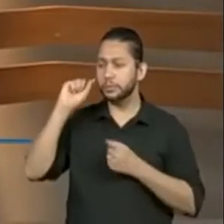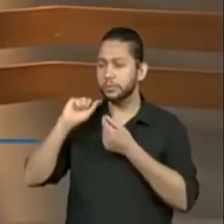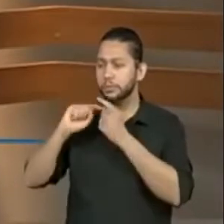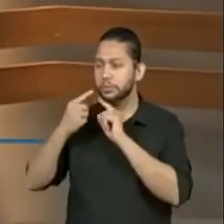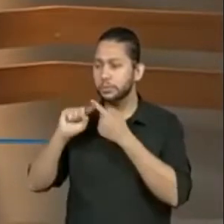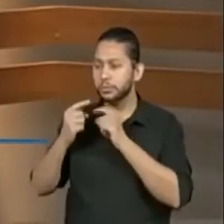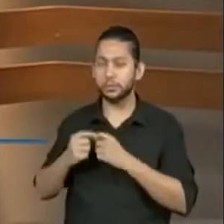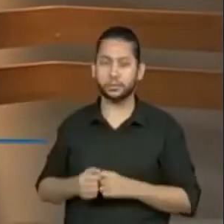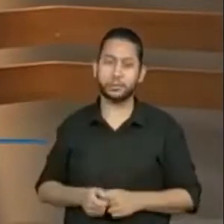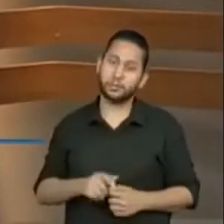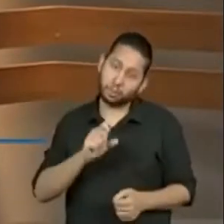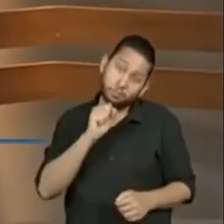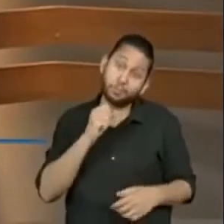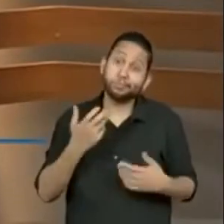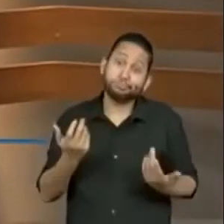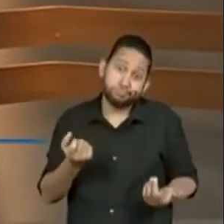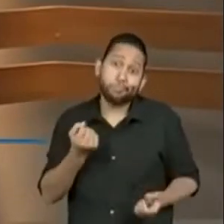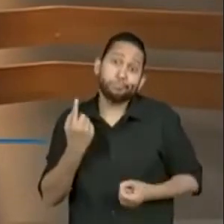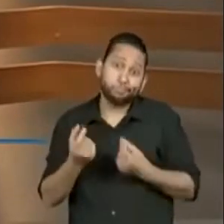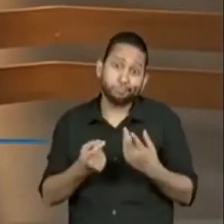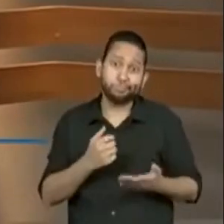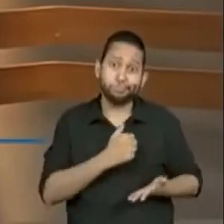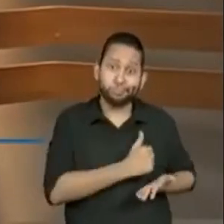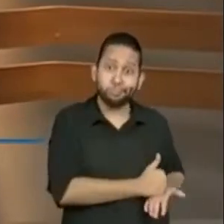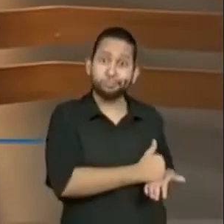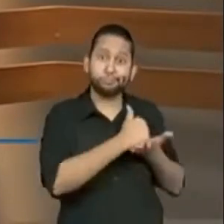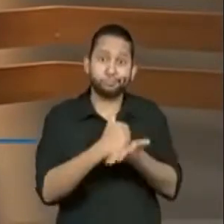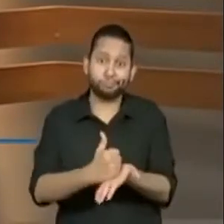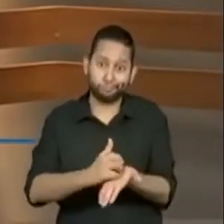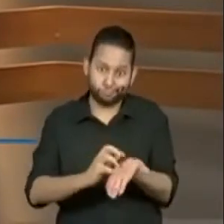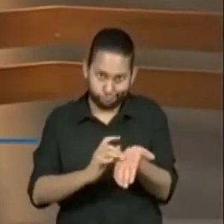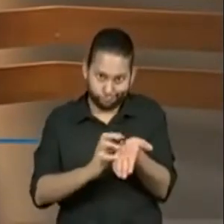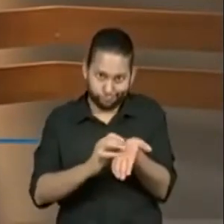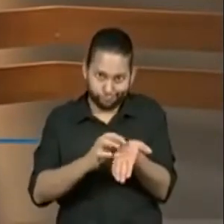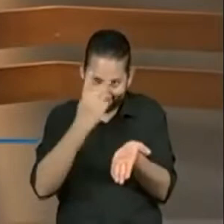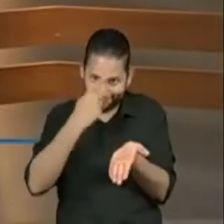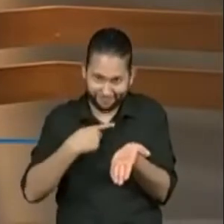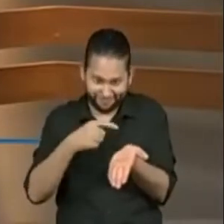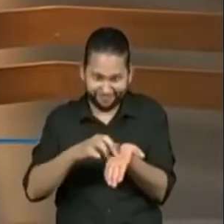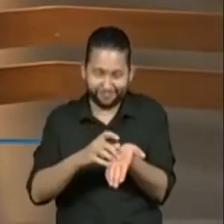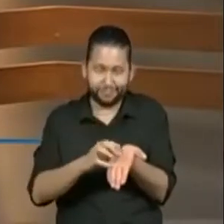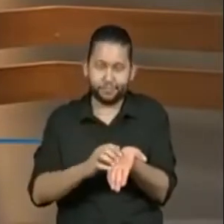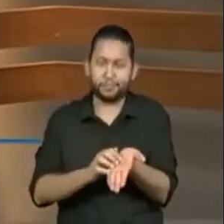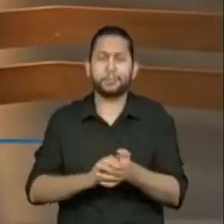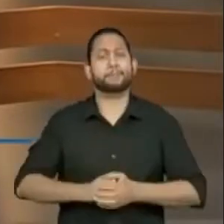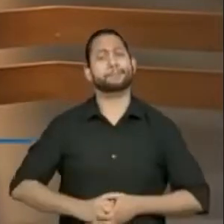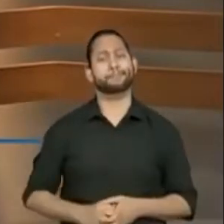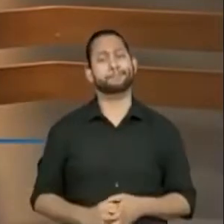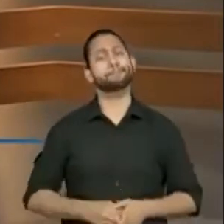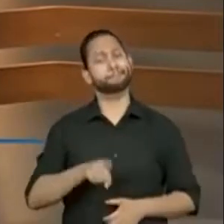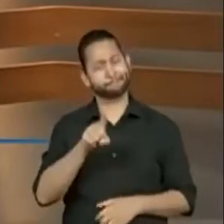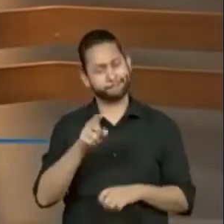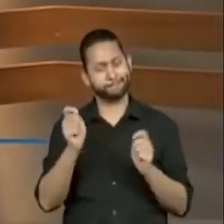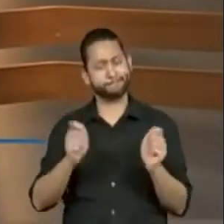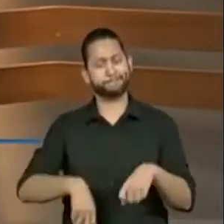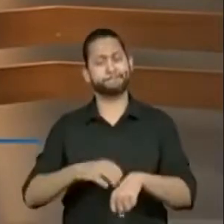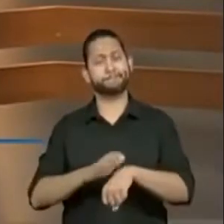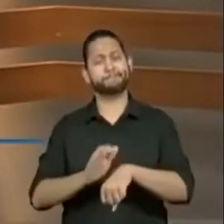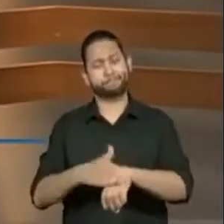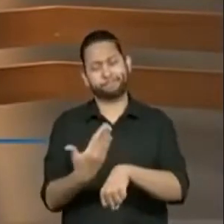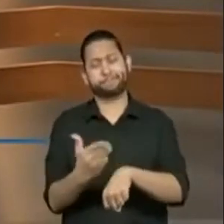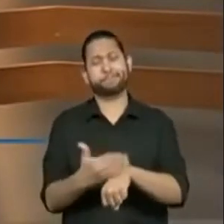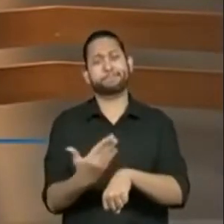assim para mim eu levo a calculadora não dá para usar calculadora centro alunos do 4º ano precisa desenvolver as